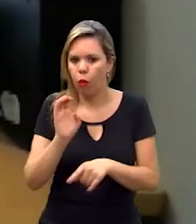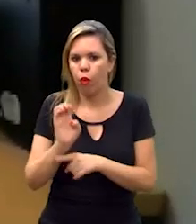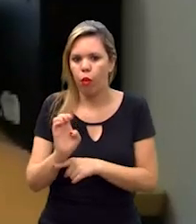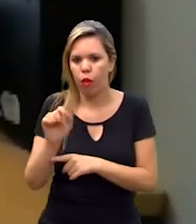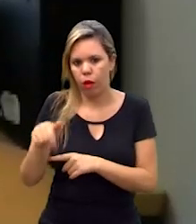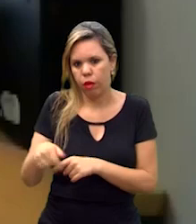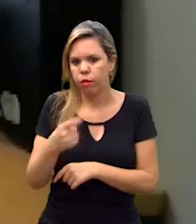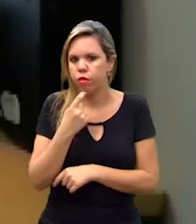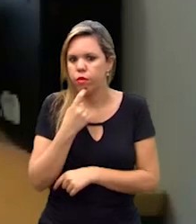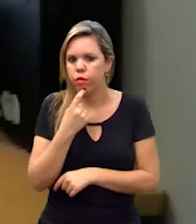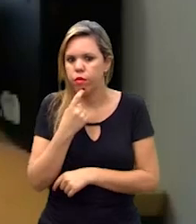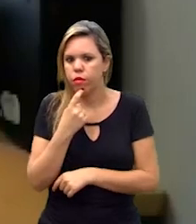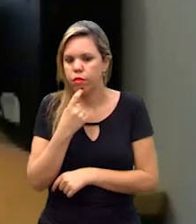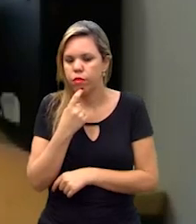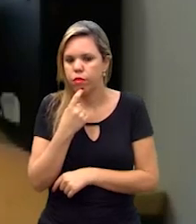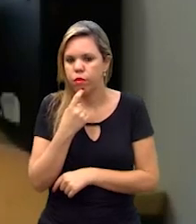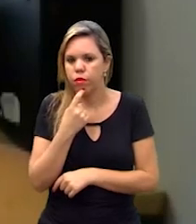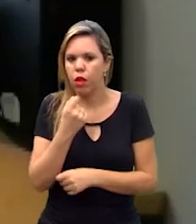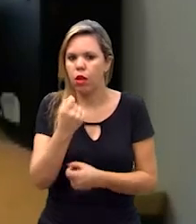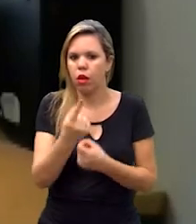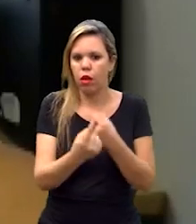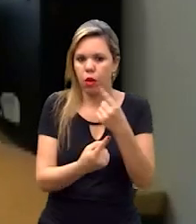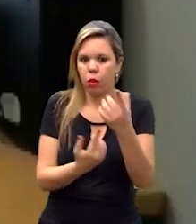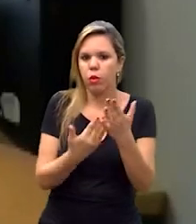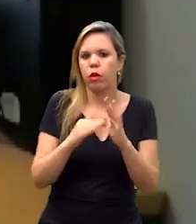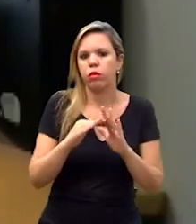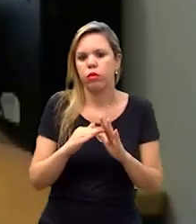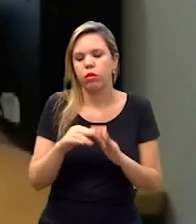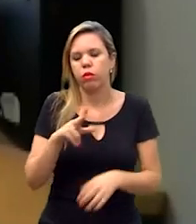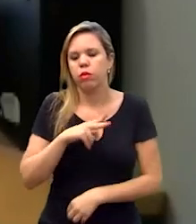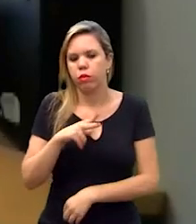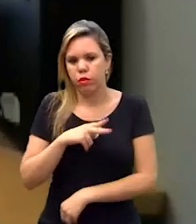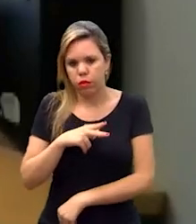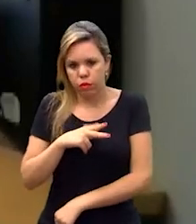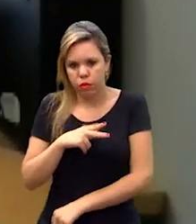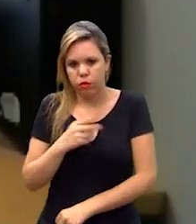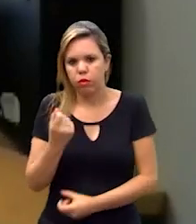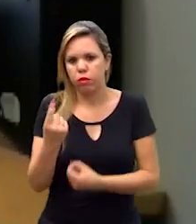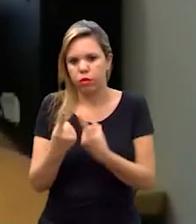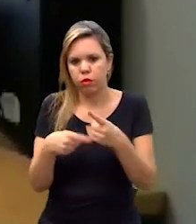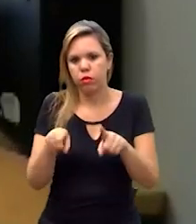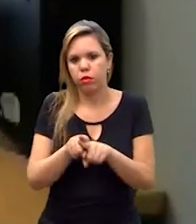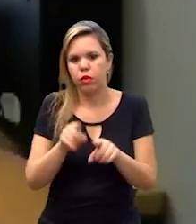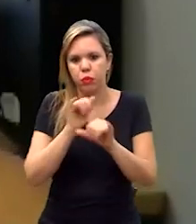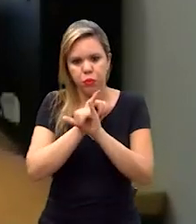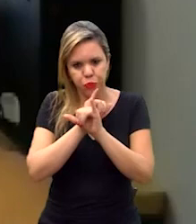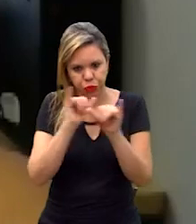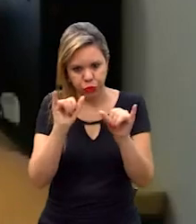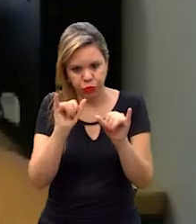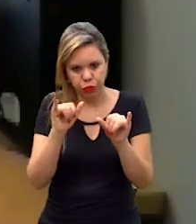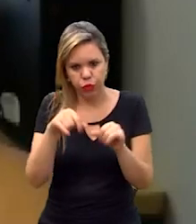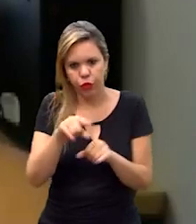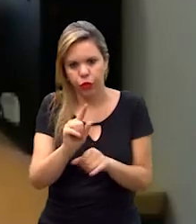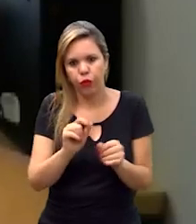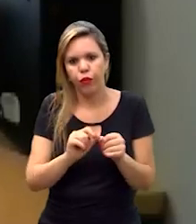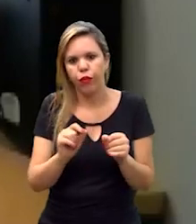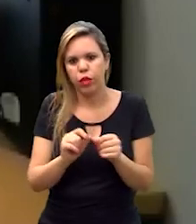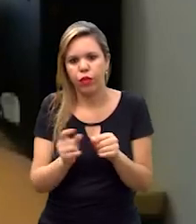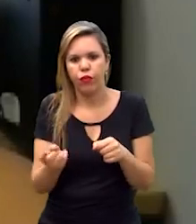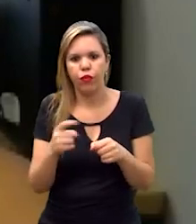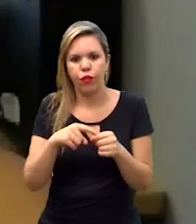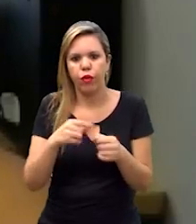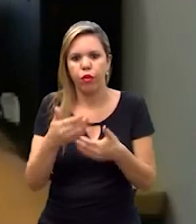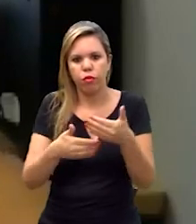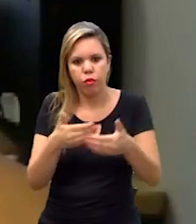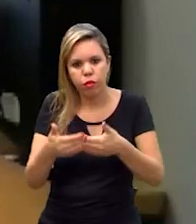algumas escolas estaduais aqui em Campinas e de algumas escolas particulares, algumas inclusive anunciaram que vão